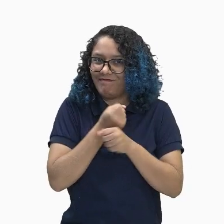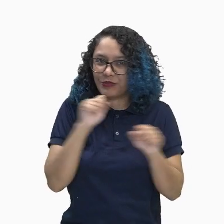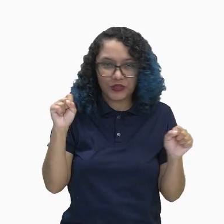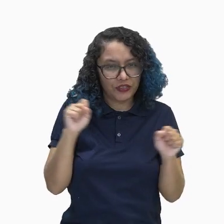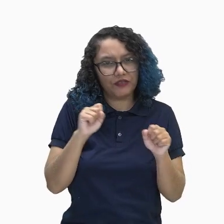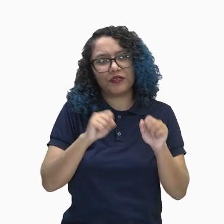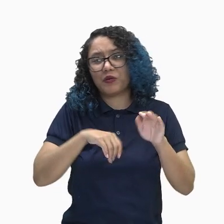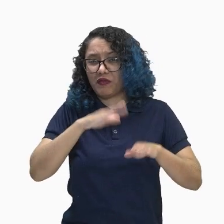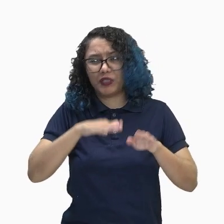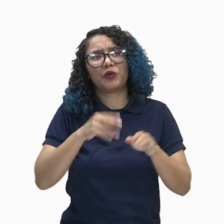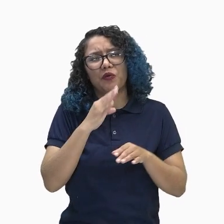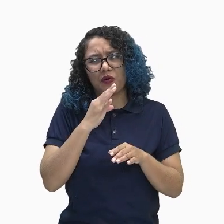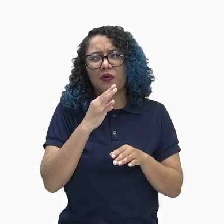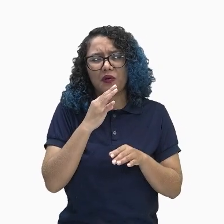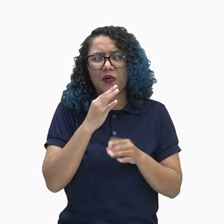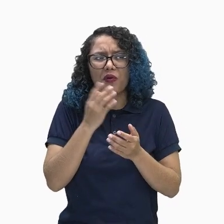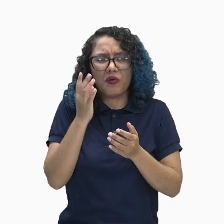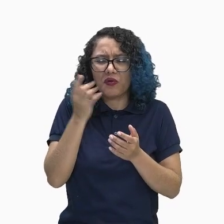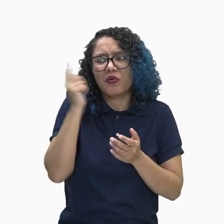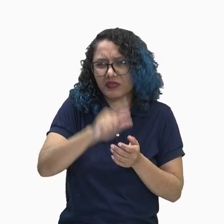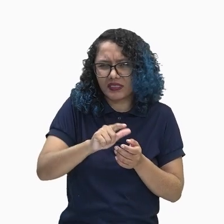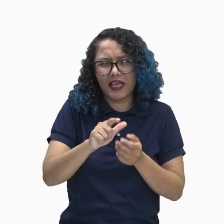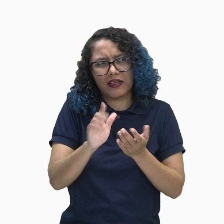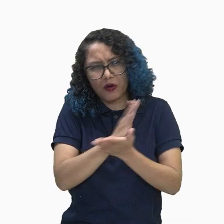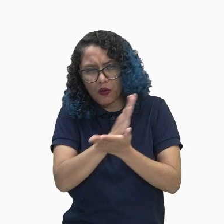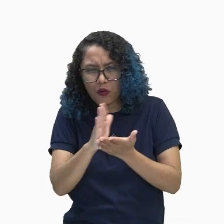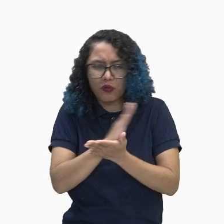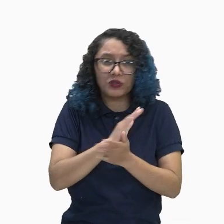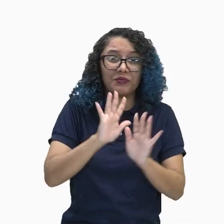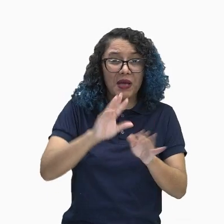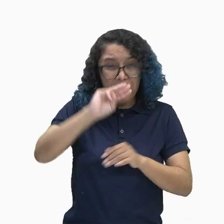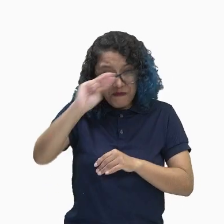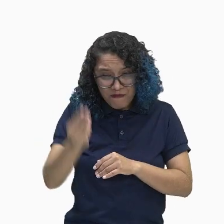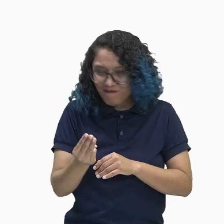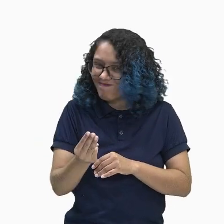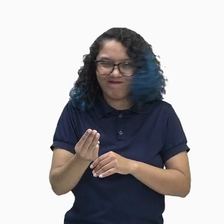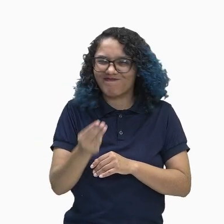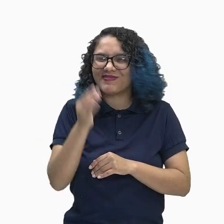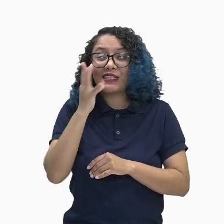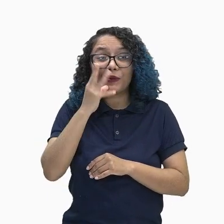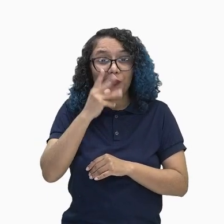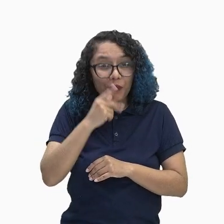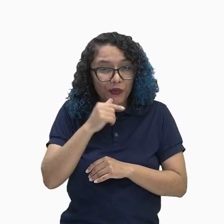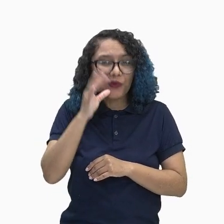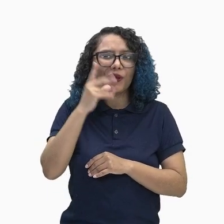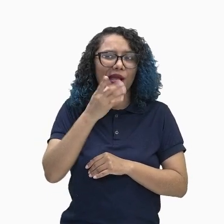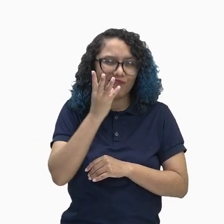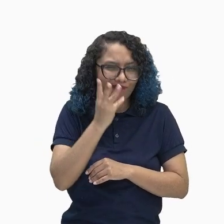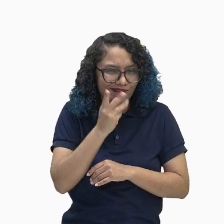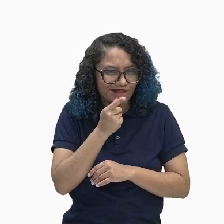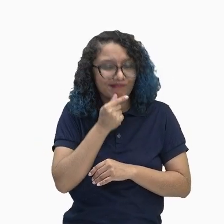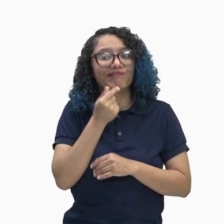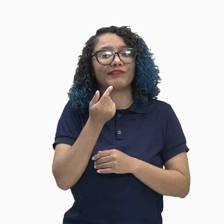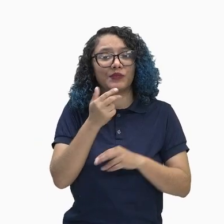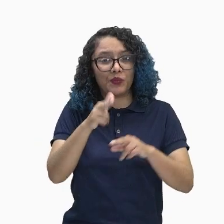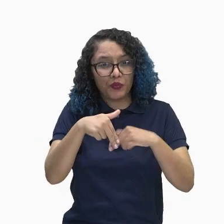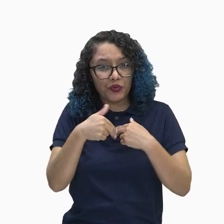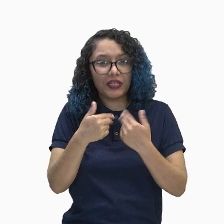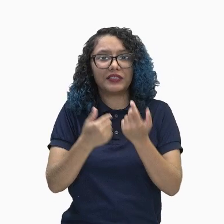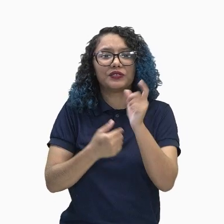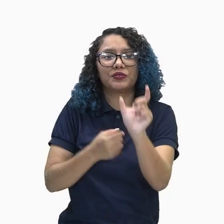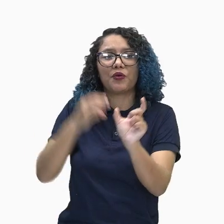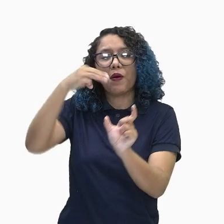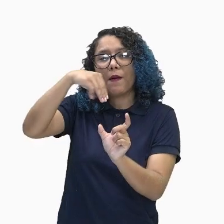quantidade, mas não milhões, né? Até porque vai demorar muito tempo. Então, a palavra milhões é que caracteriza